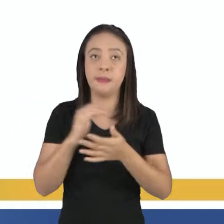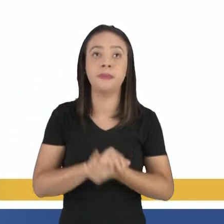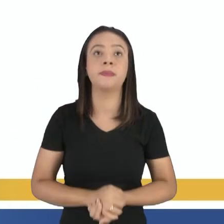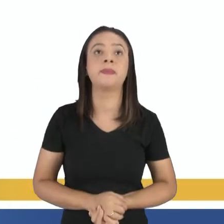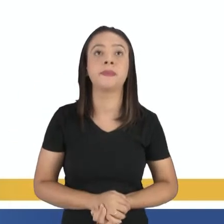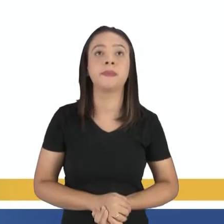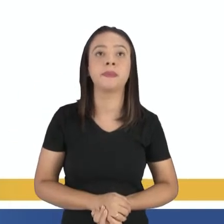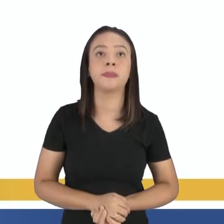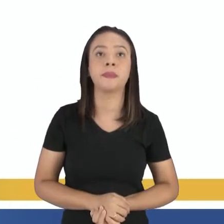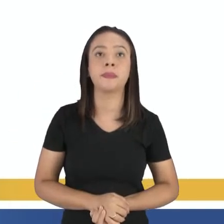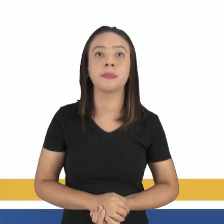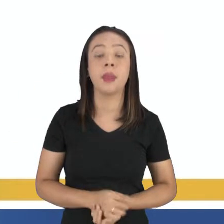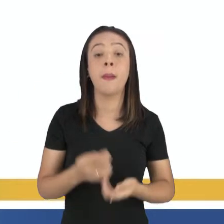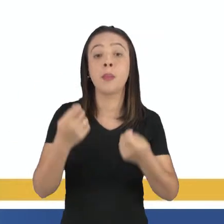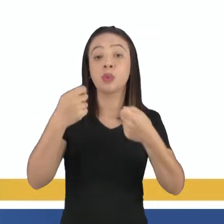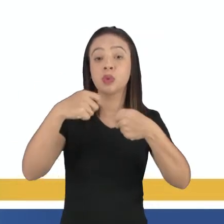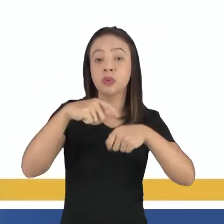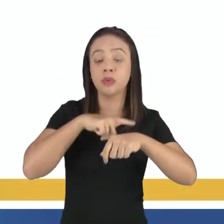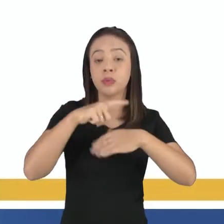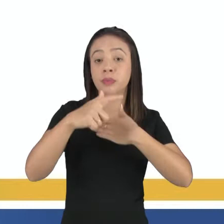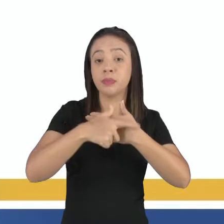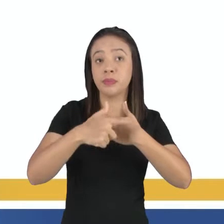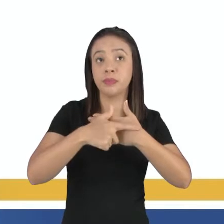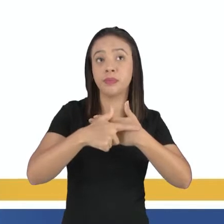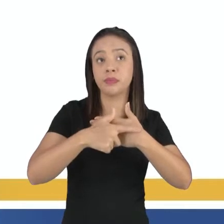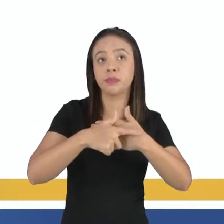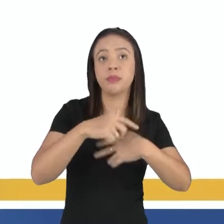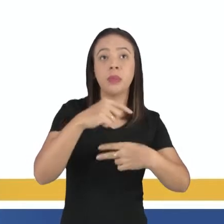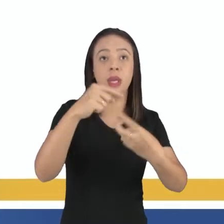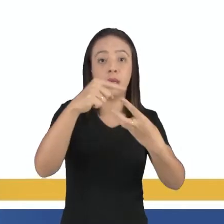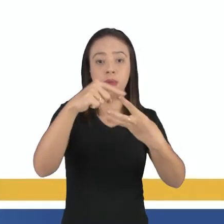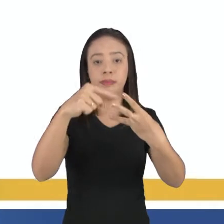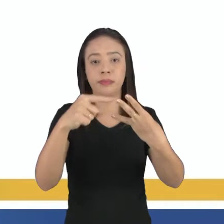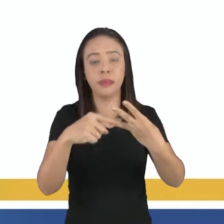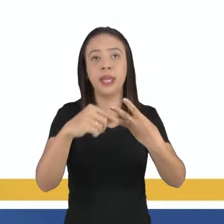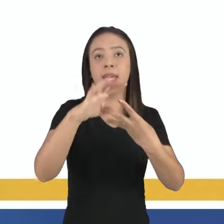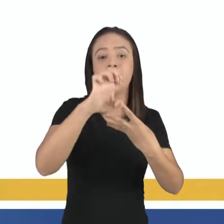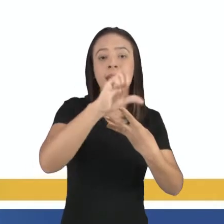tá? Elas podem exercer função de termos essenciais, integrantes ou